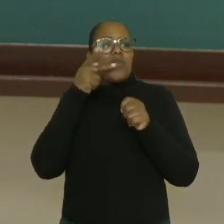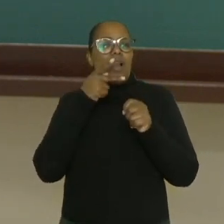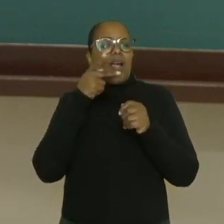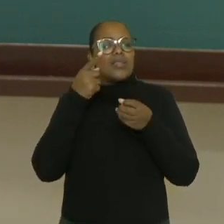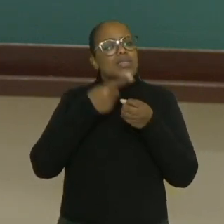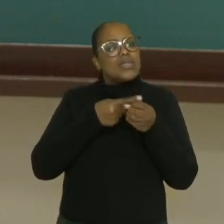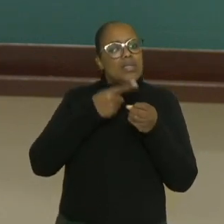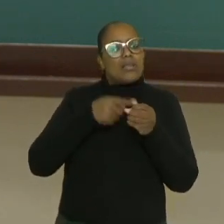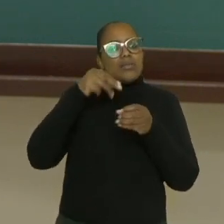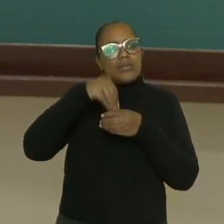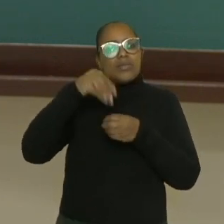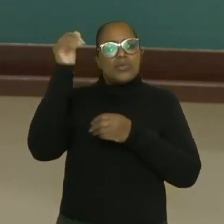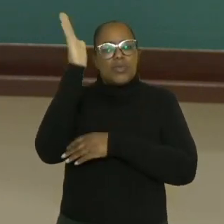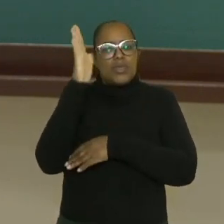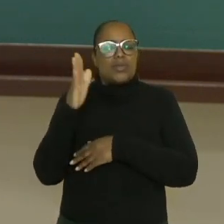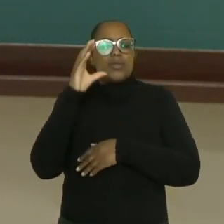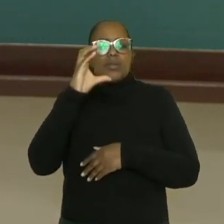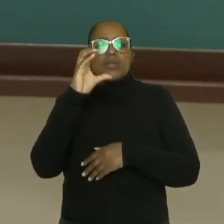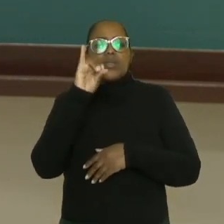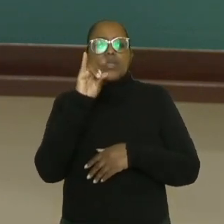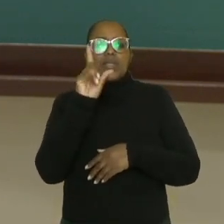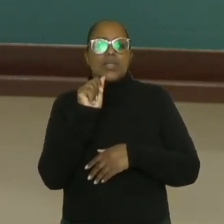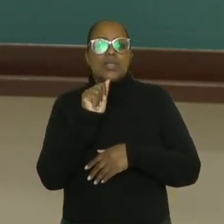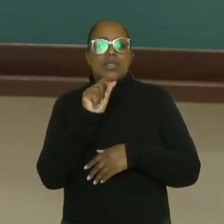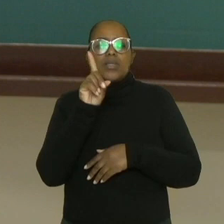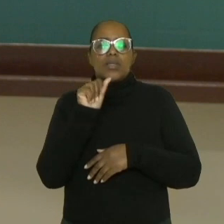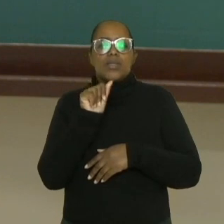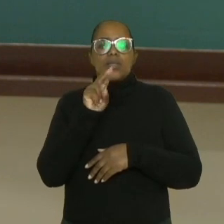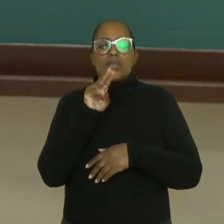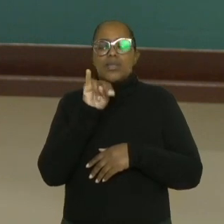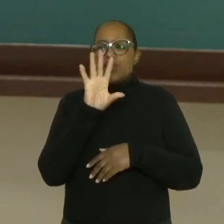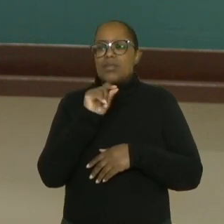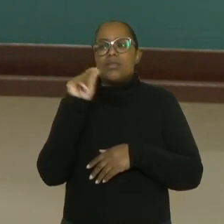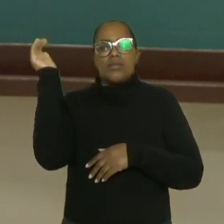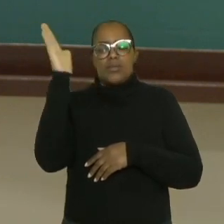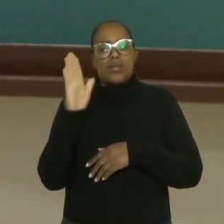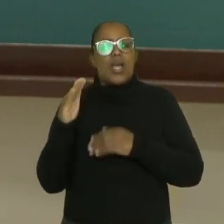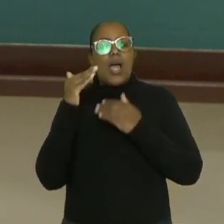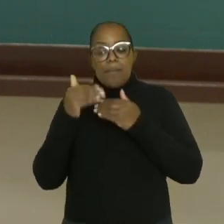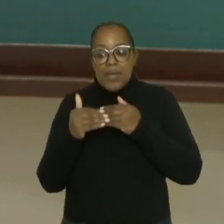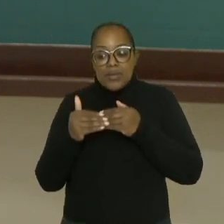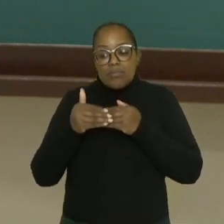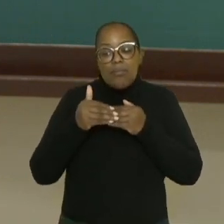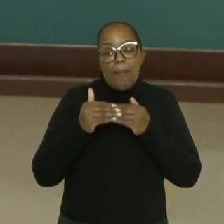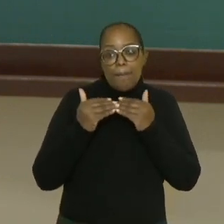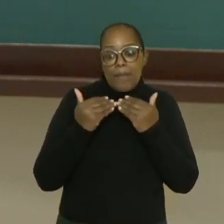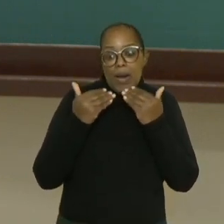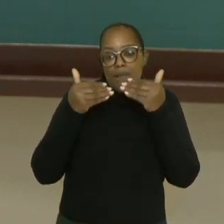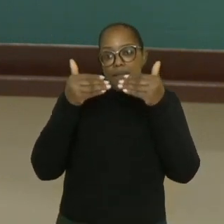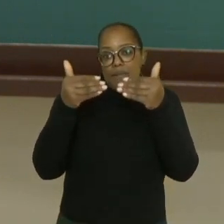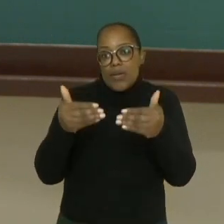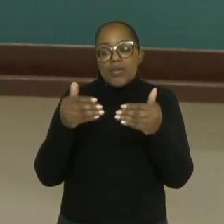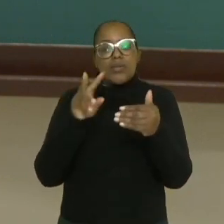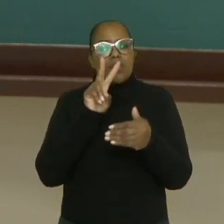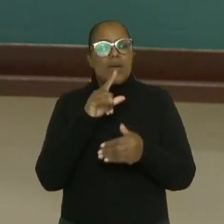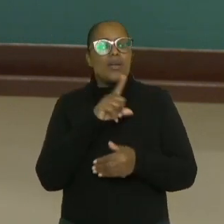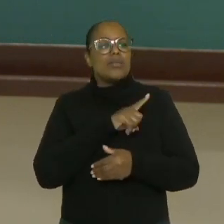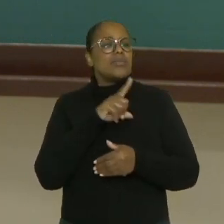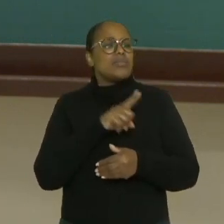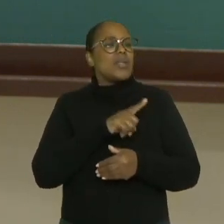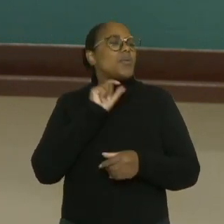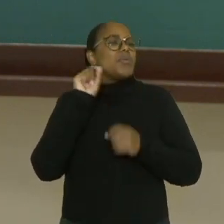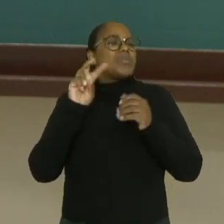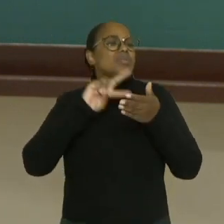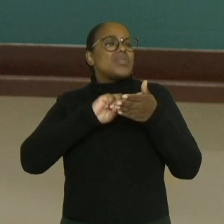Brasil. Mais para frente vai ter um conteúdo específico sobre cidadania no Brasil, mas é importante a gente já